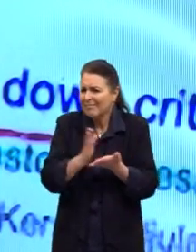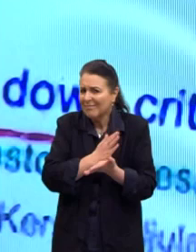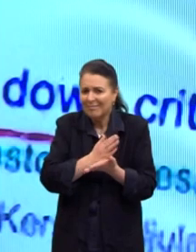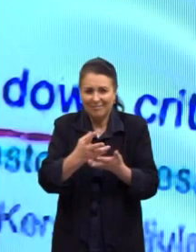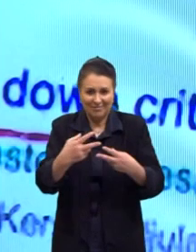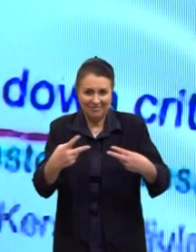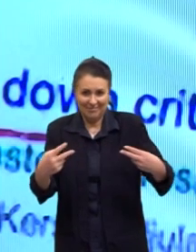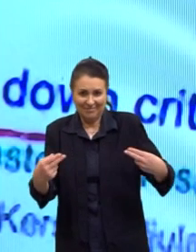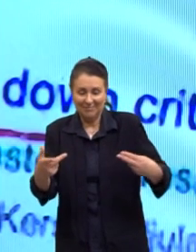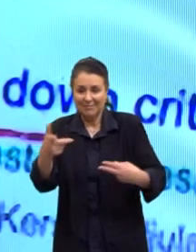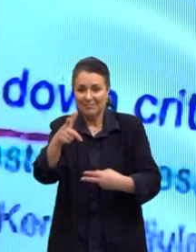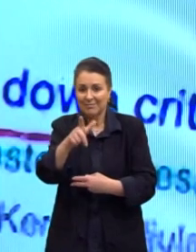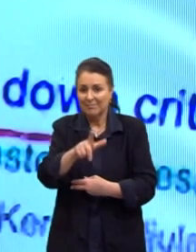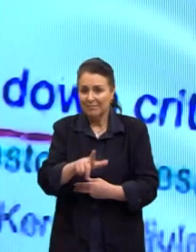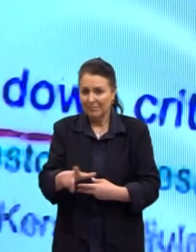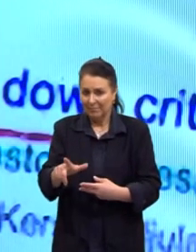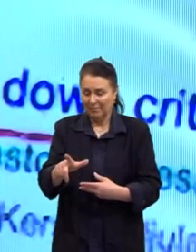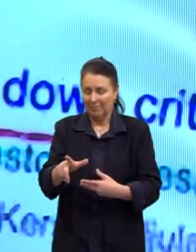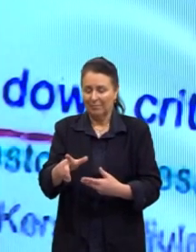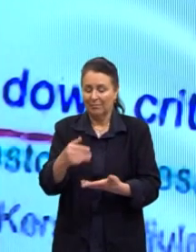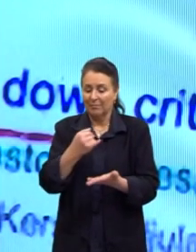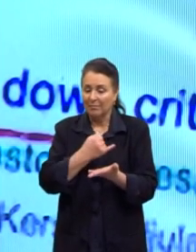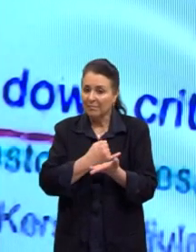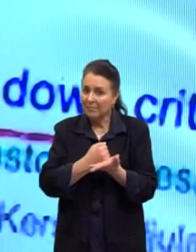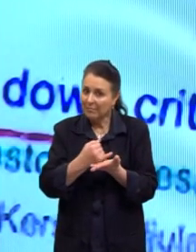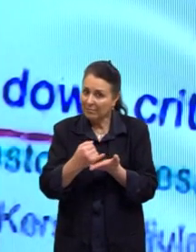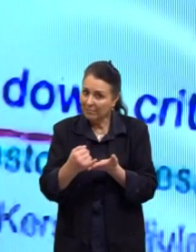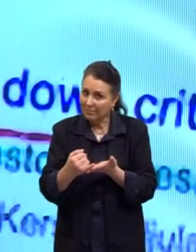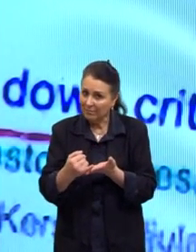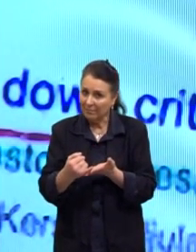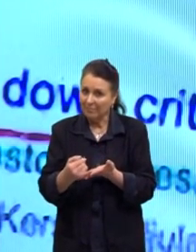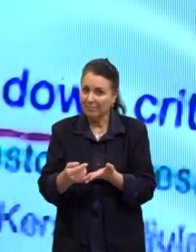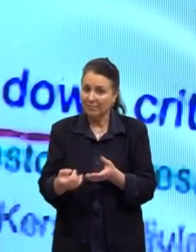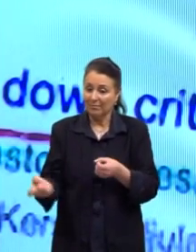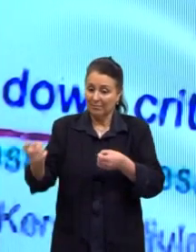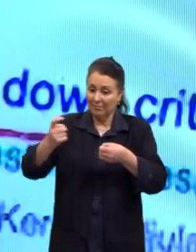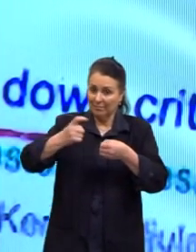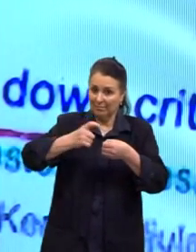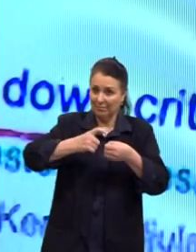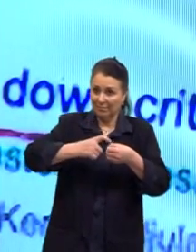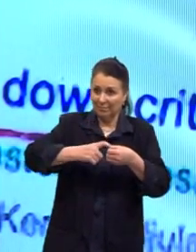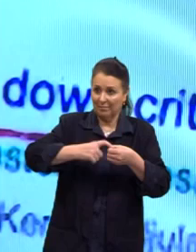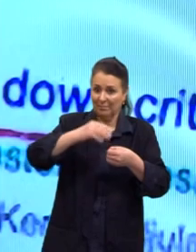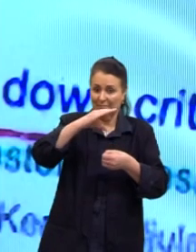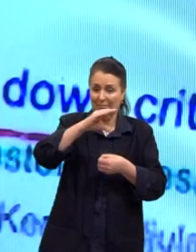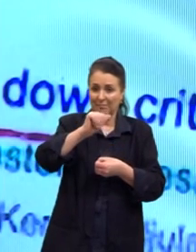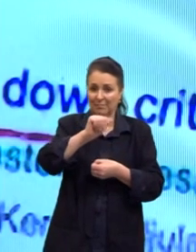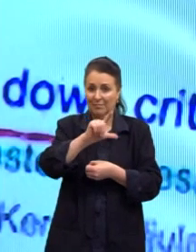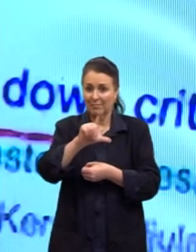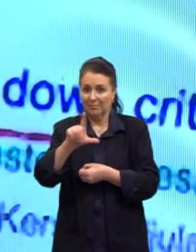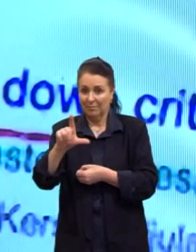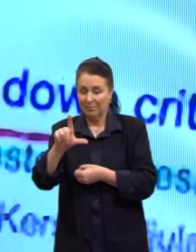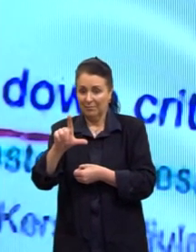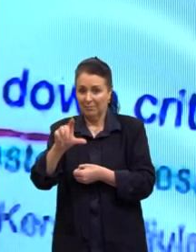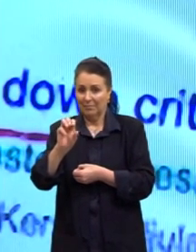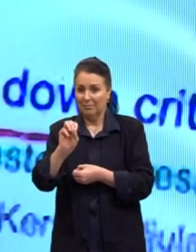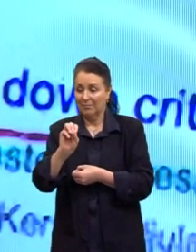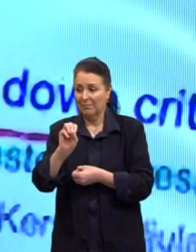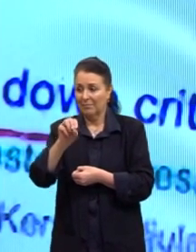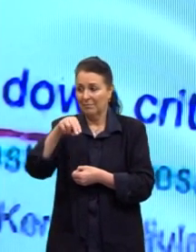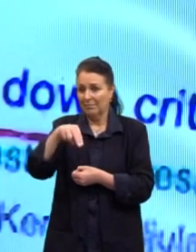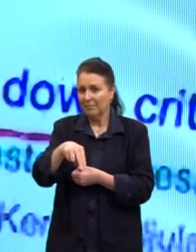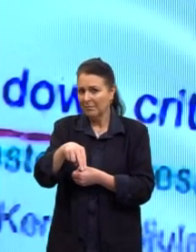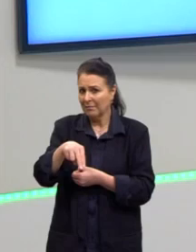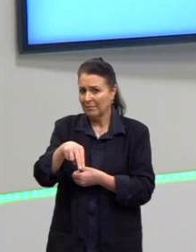volta lá no início qual o ano tinha um sentido qual era o sentido de